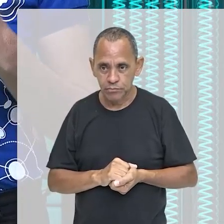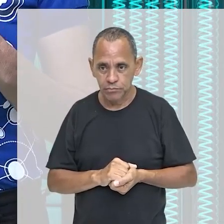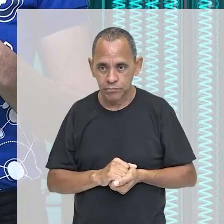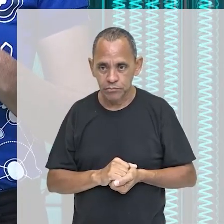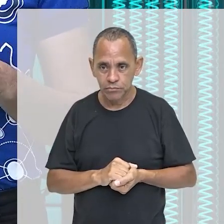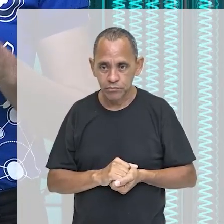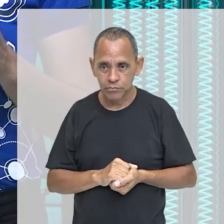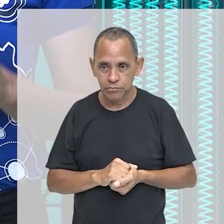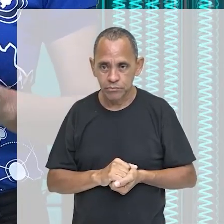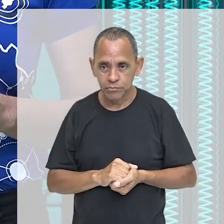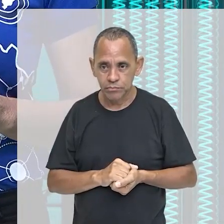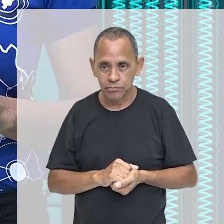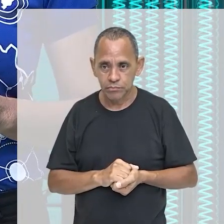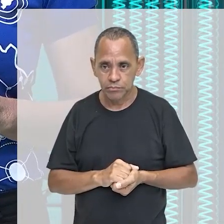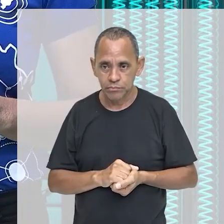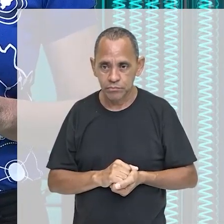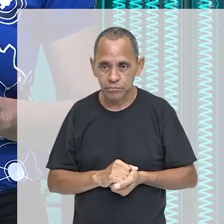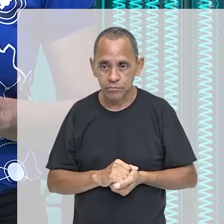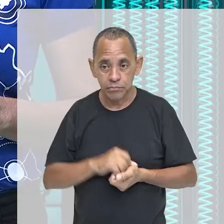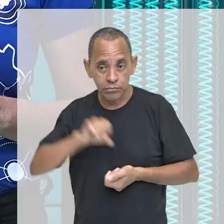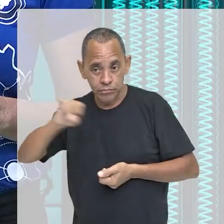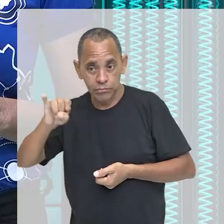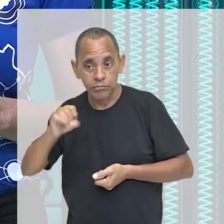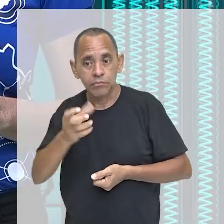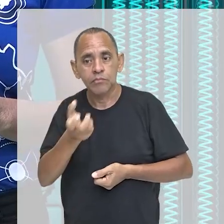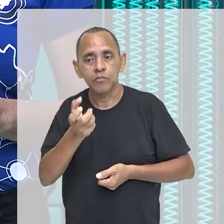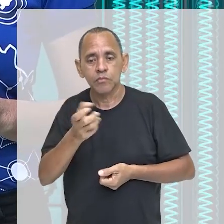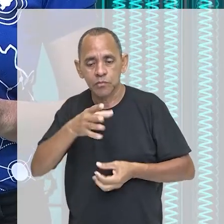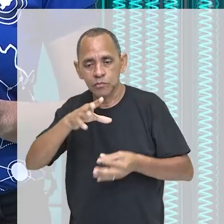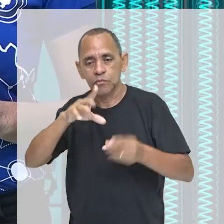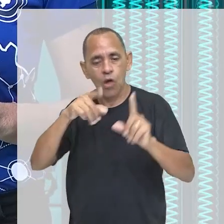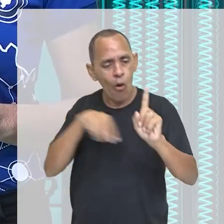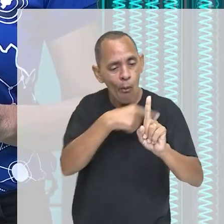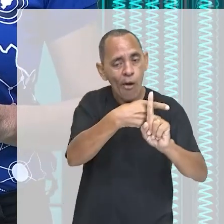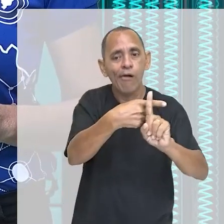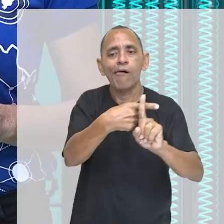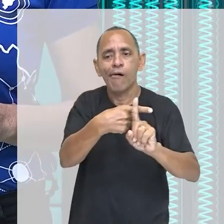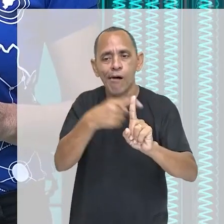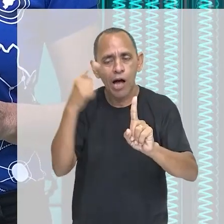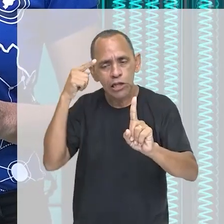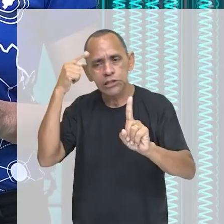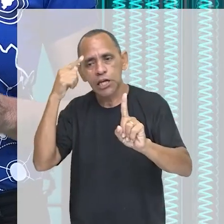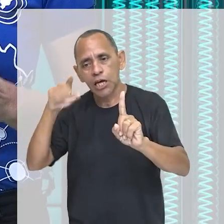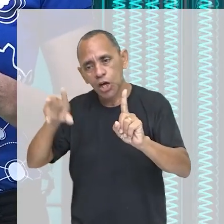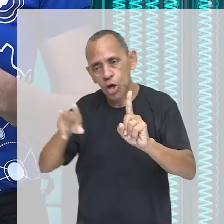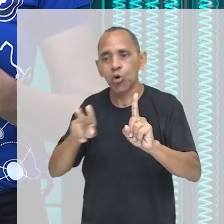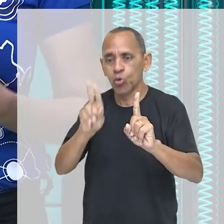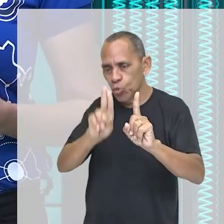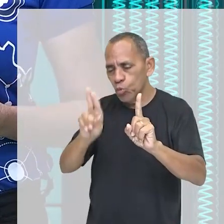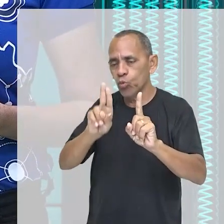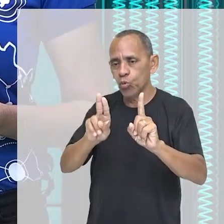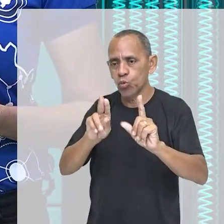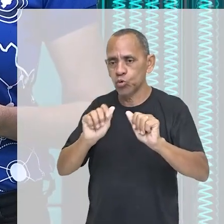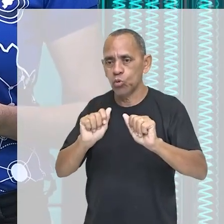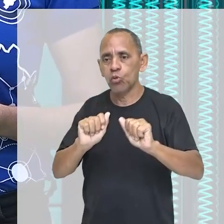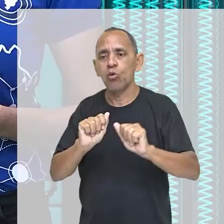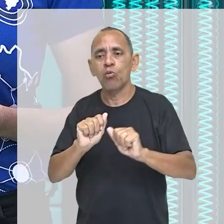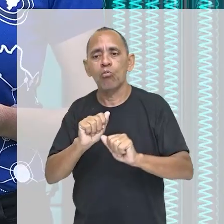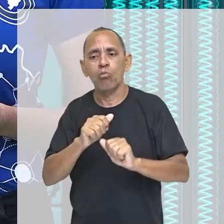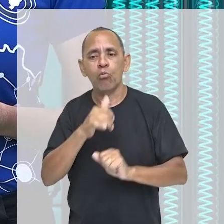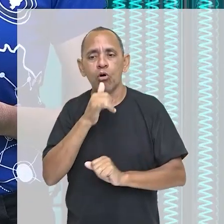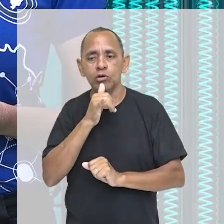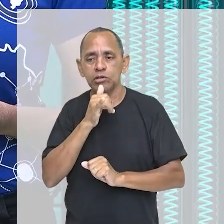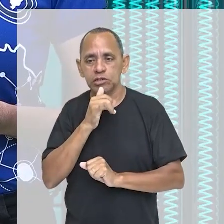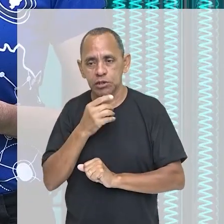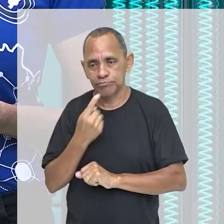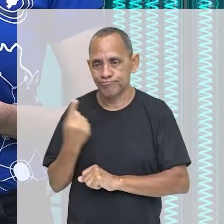ela canta e dança. Então, quando eu quero adicionar ideias, eu utilizo estes exemplos aqui de conjunções,